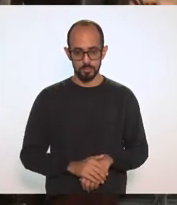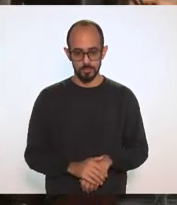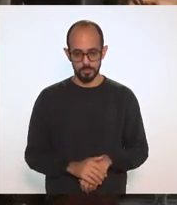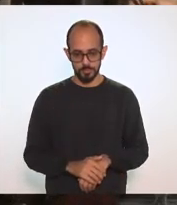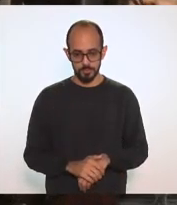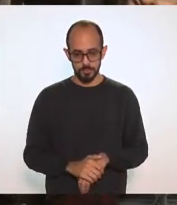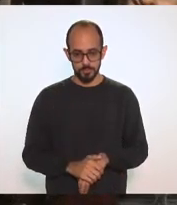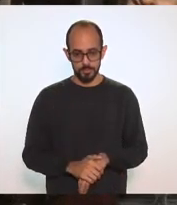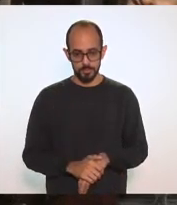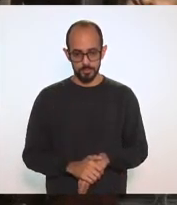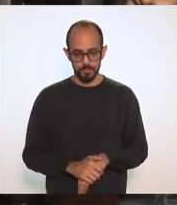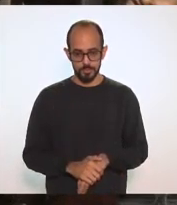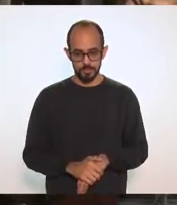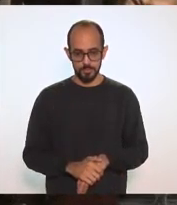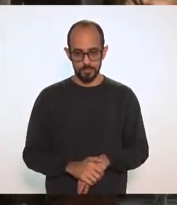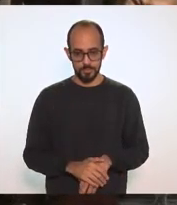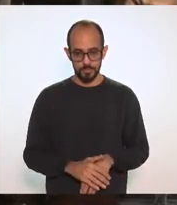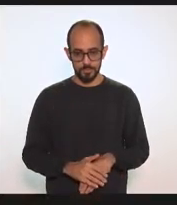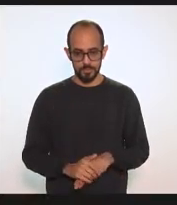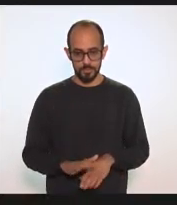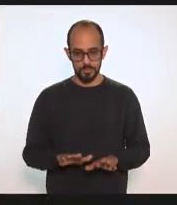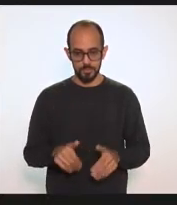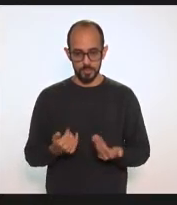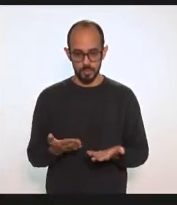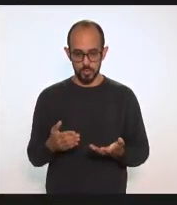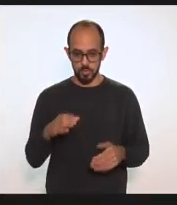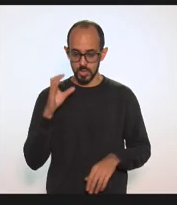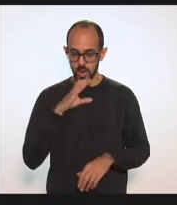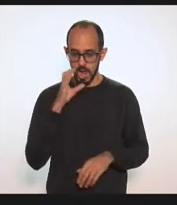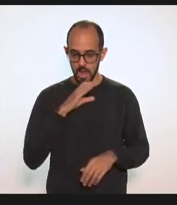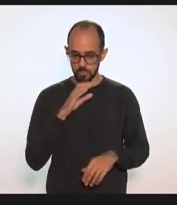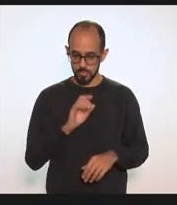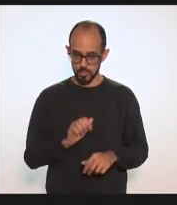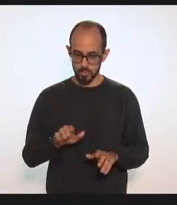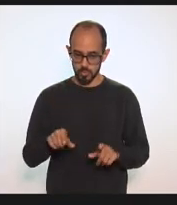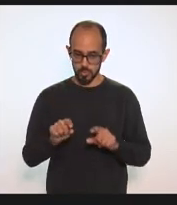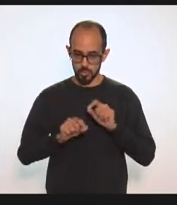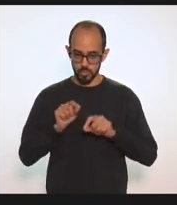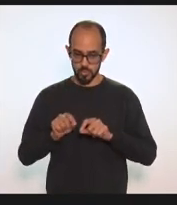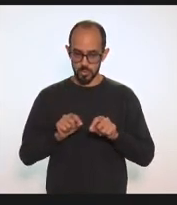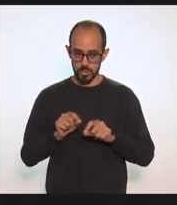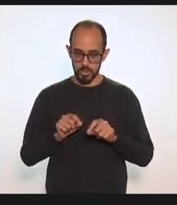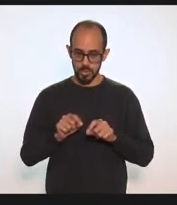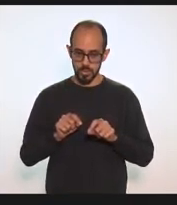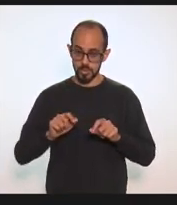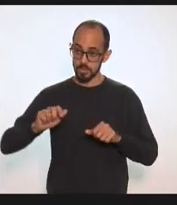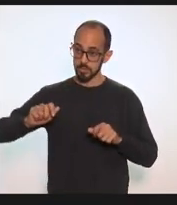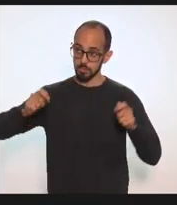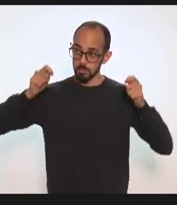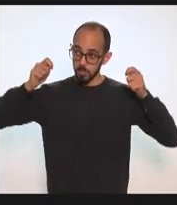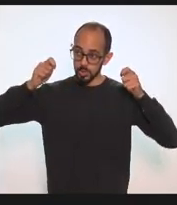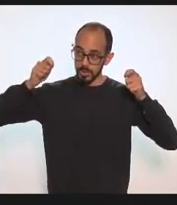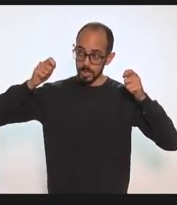Presidente, ok. Sendo muito breve, esse projeto foi um pedido dos comerciantes,